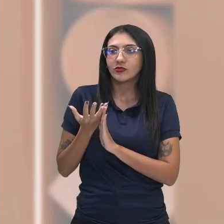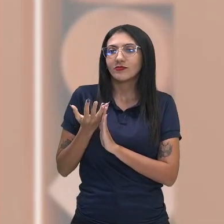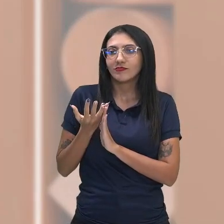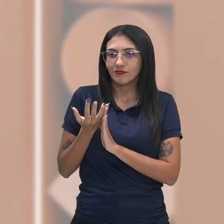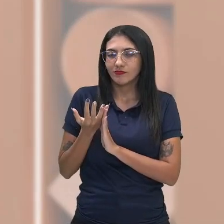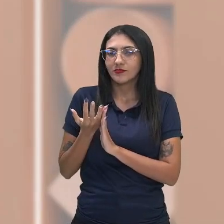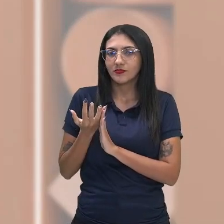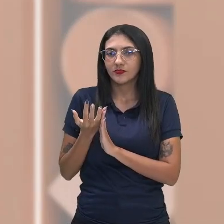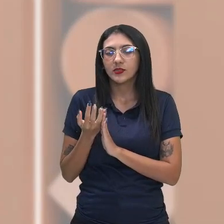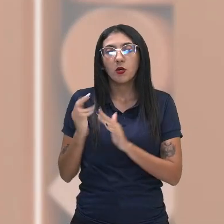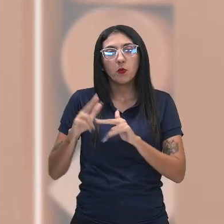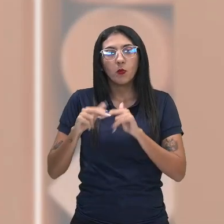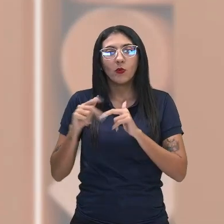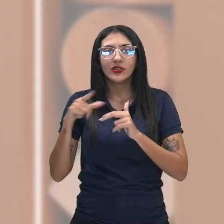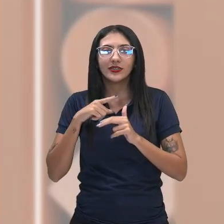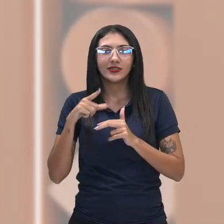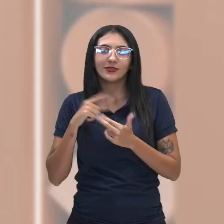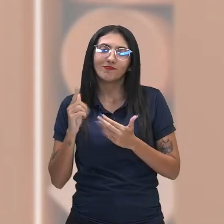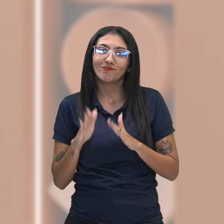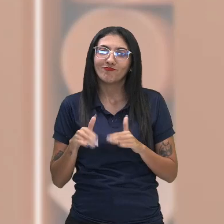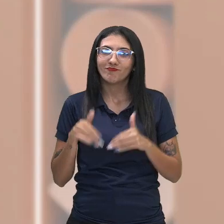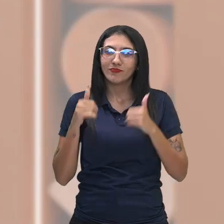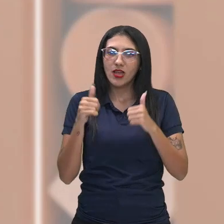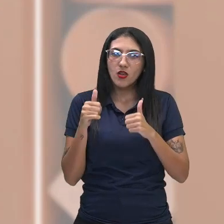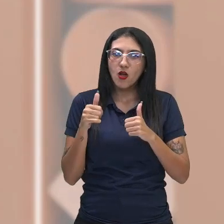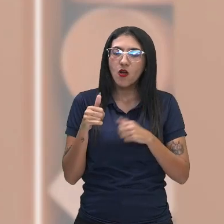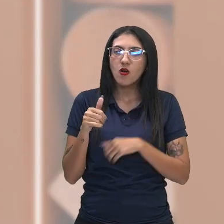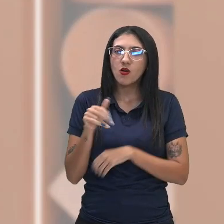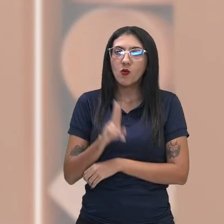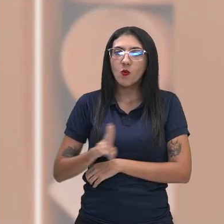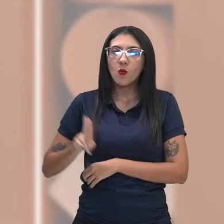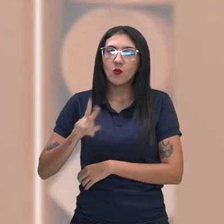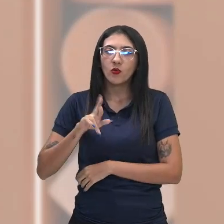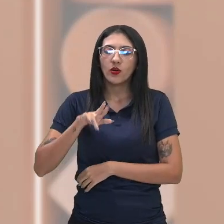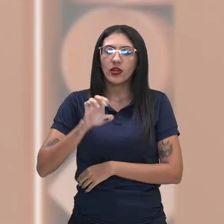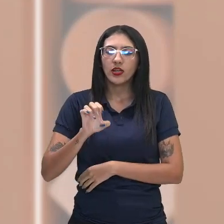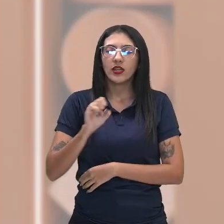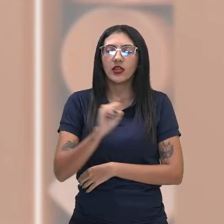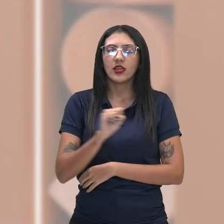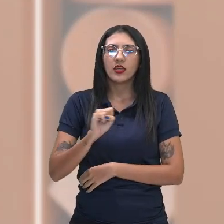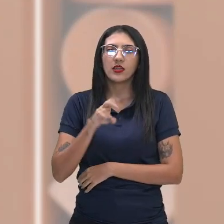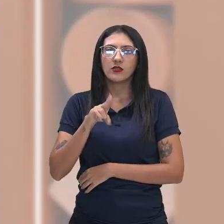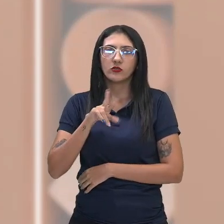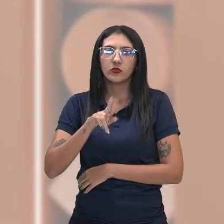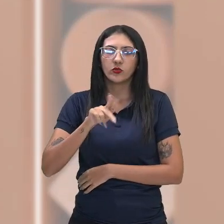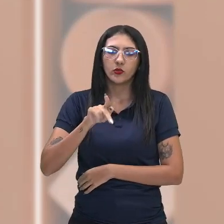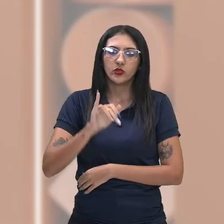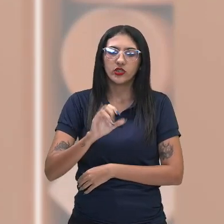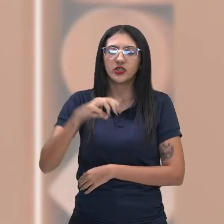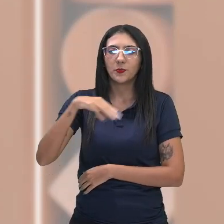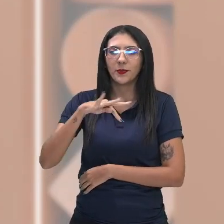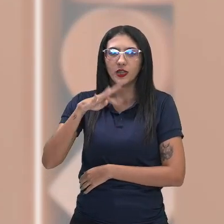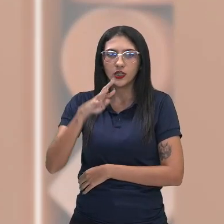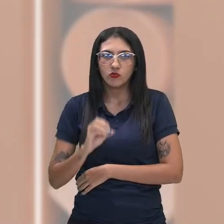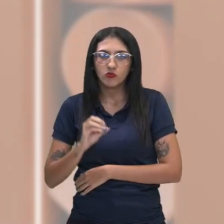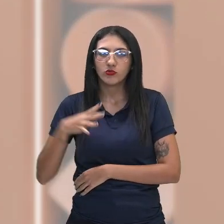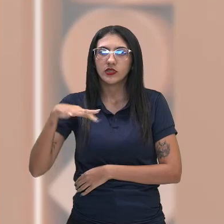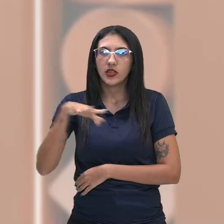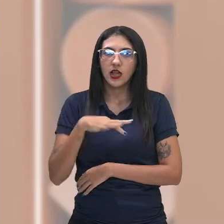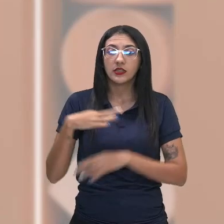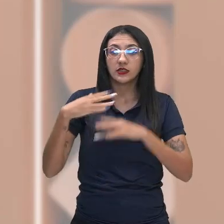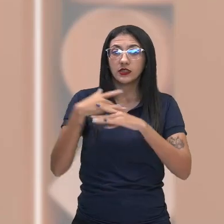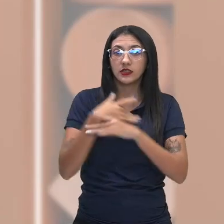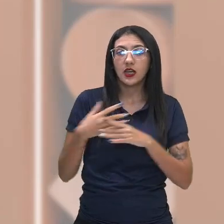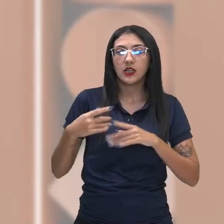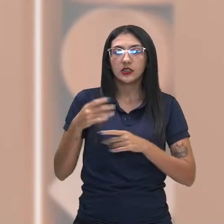Então, por isso o termo mais adequado nesse momento para a gente utilizar é ressurgimento das cidades e do comércio, porque